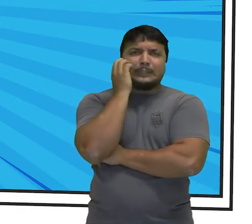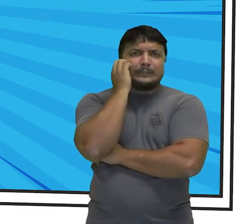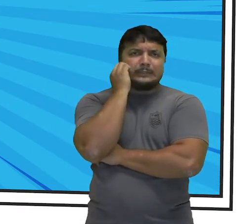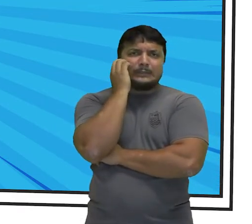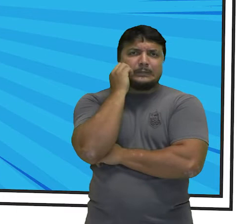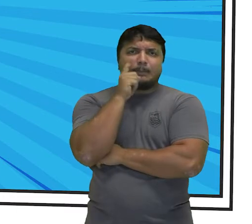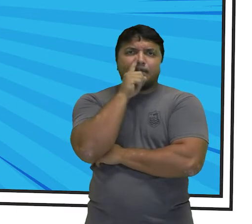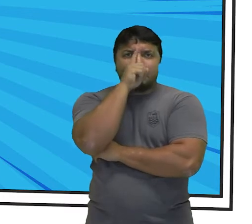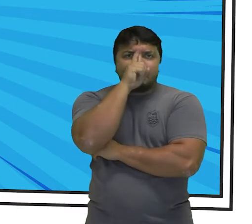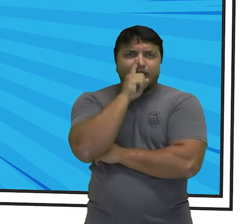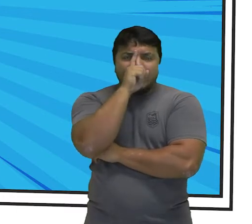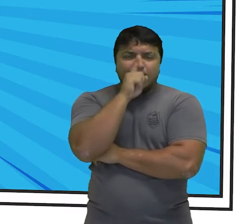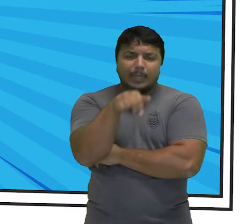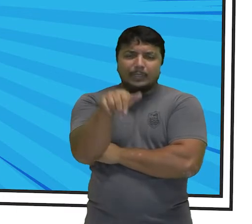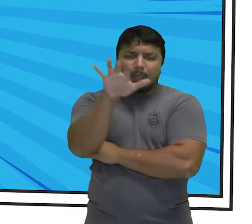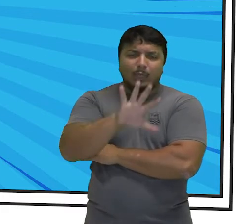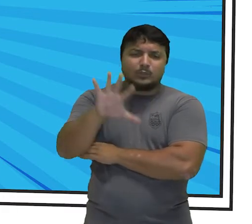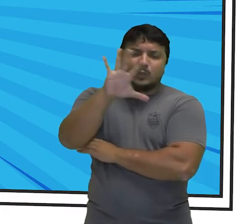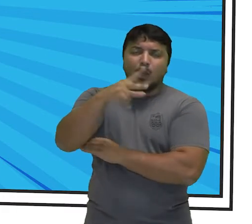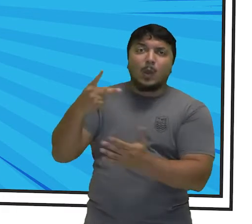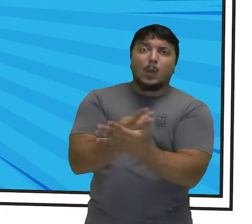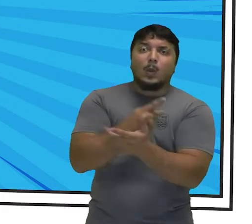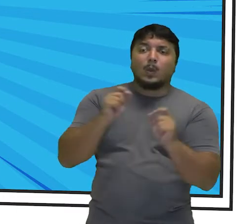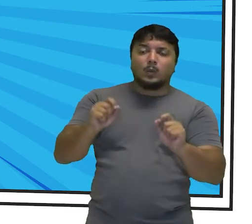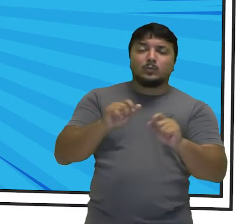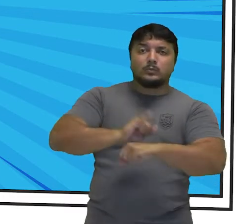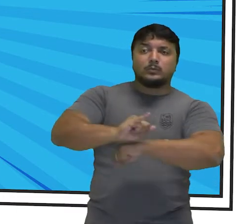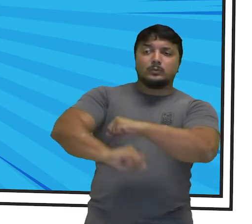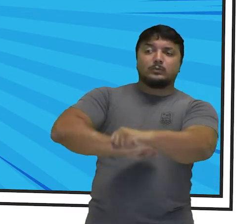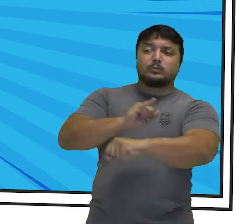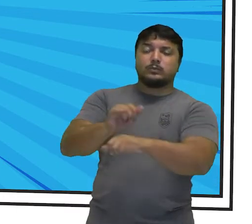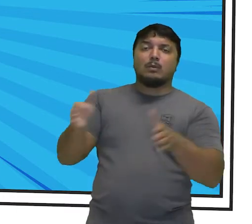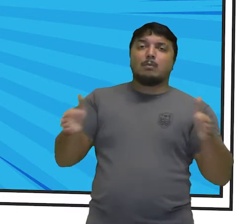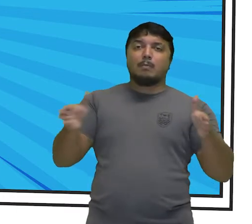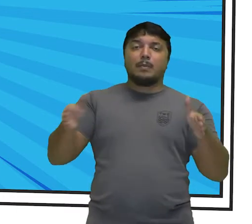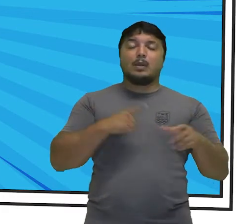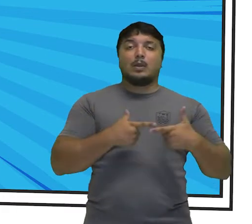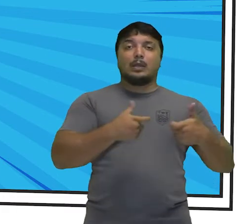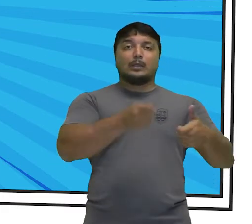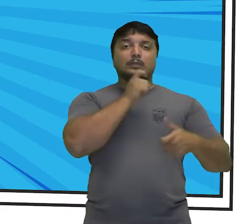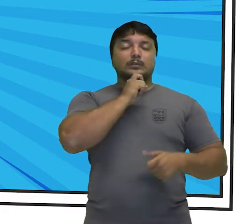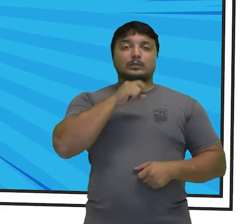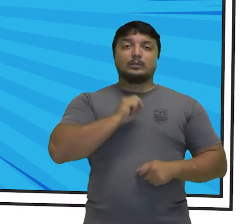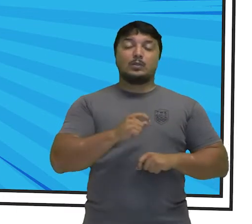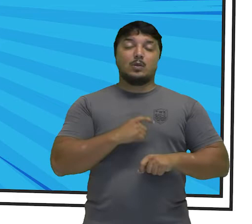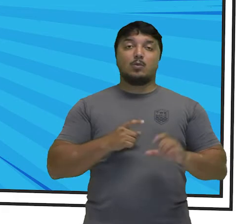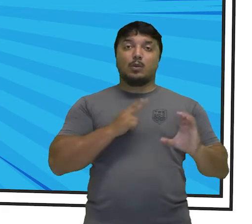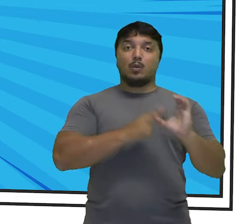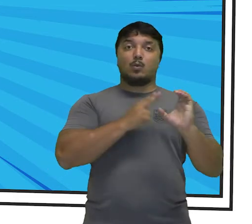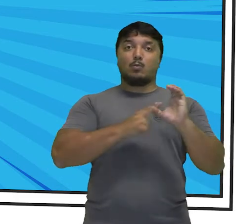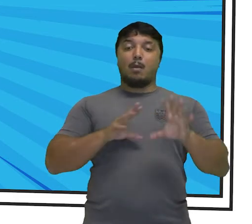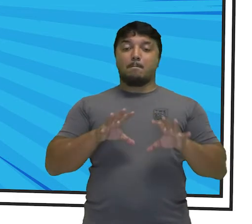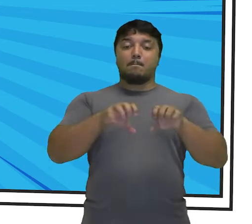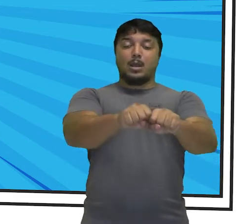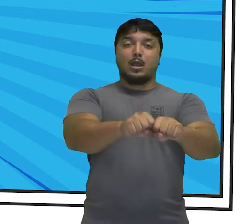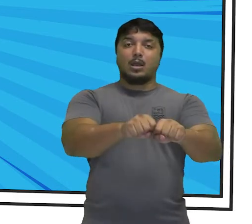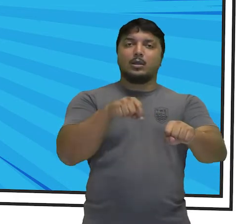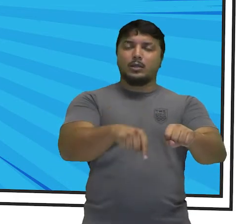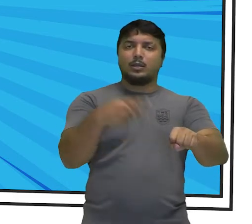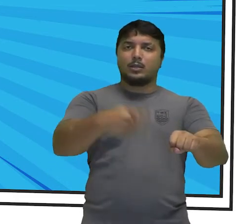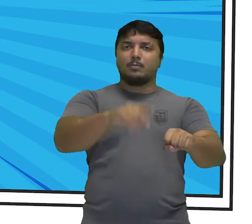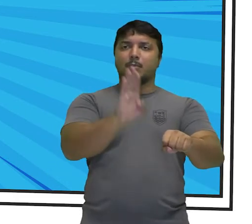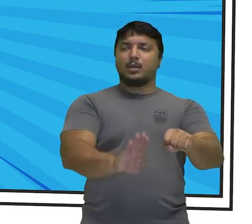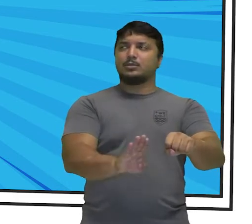ordem nacional. Estávamos vivendo internacionalmente o tempo da Guerra Fria. O comunismo poderia atacar a gente,